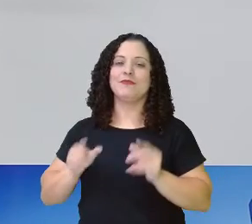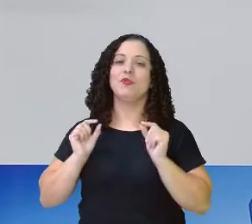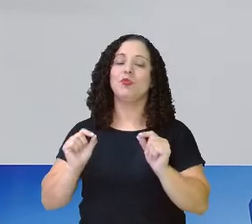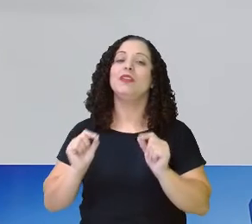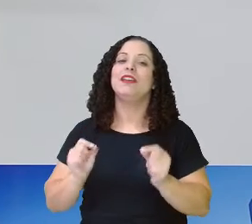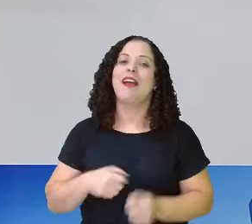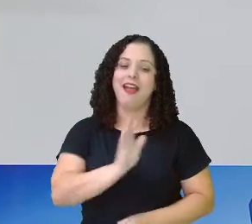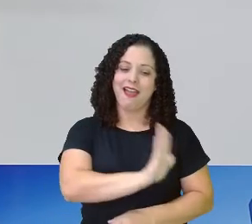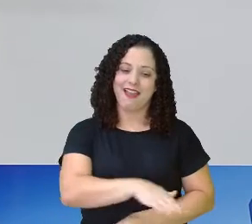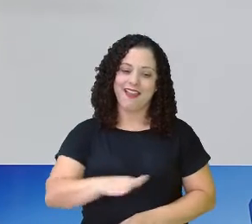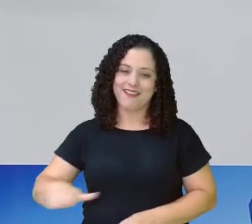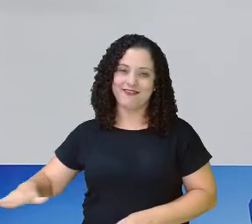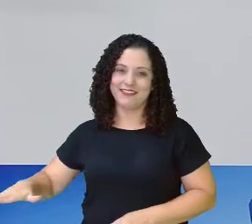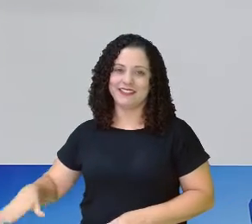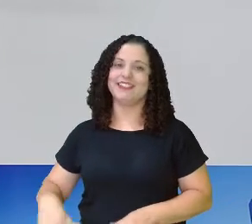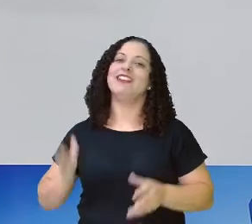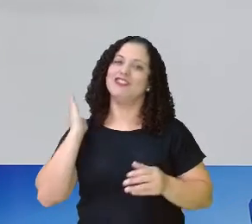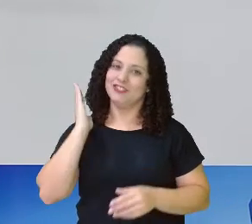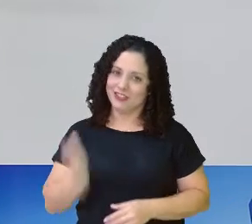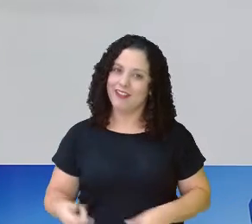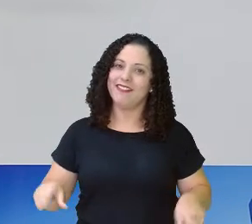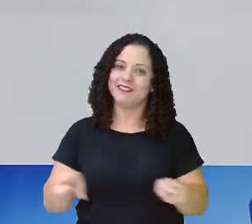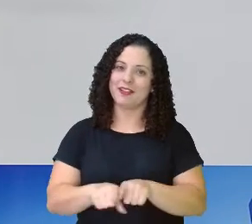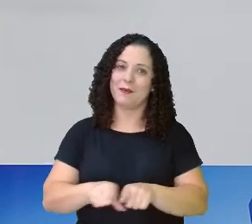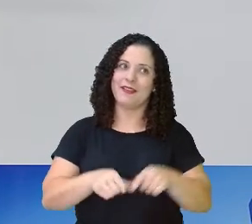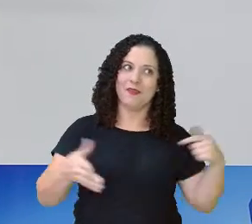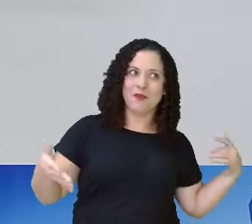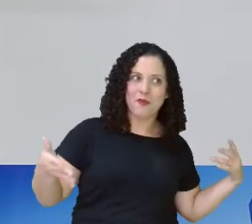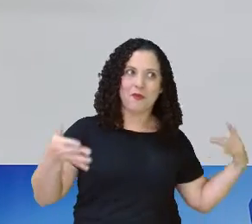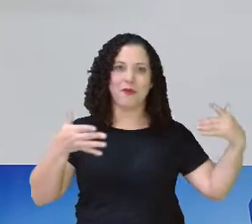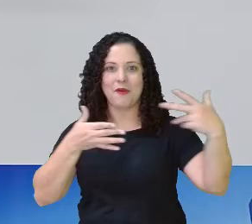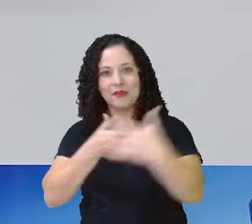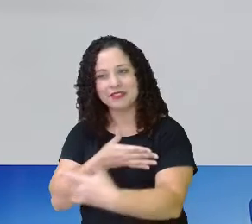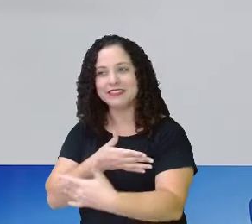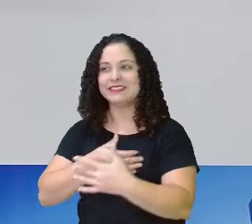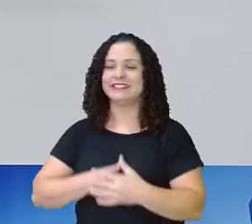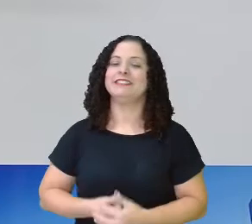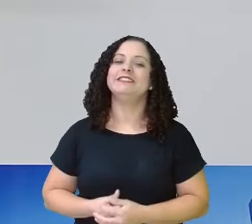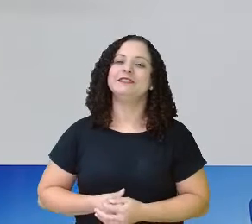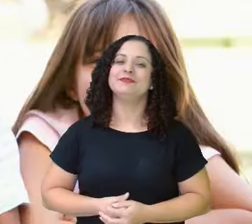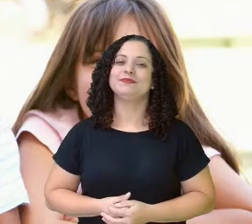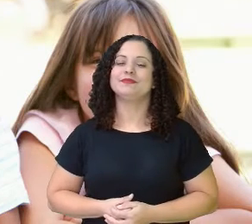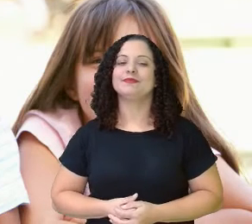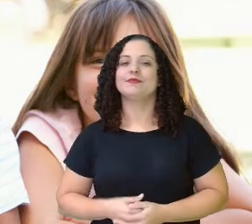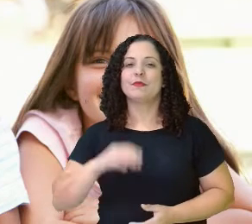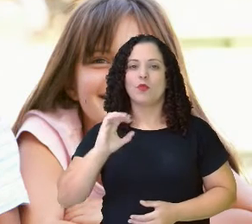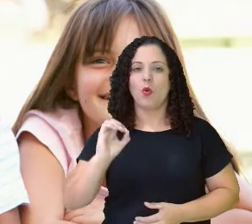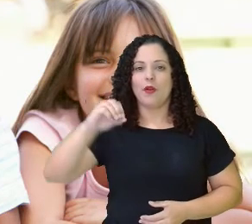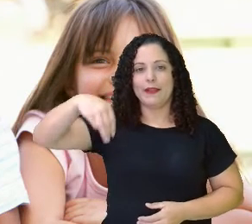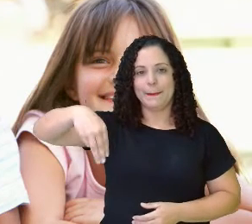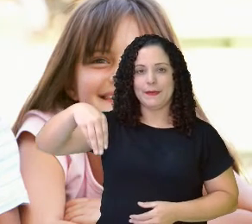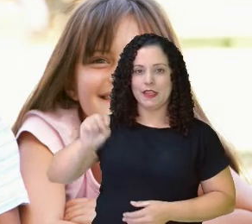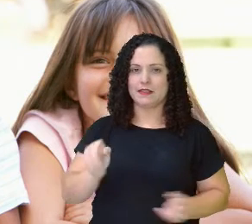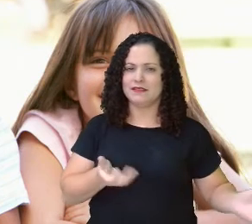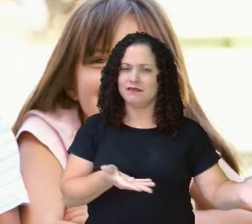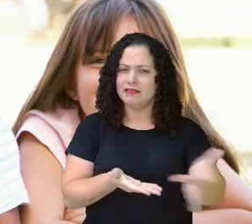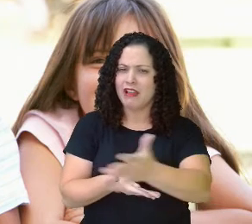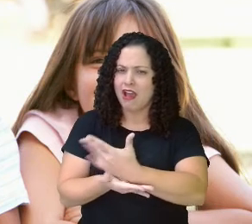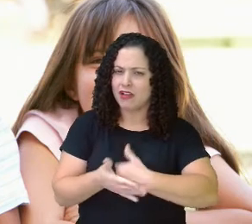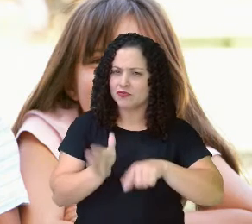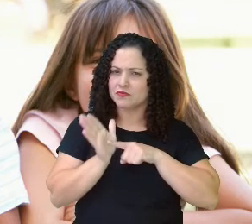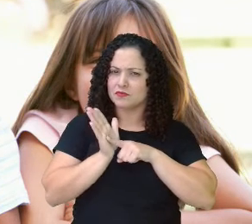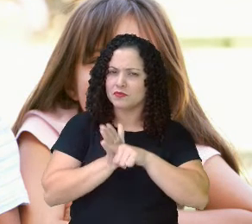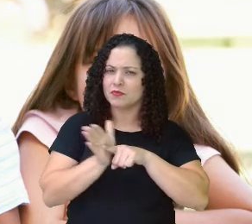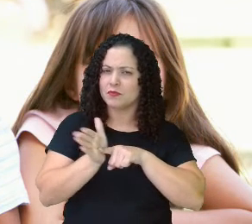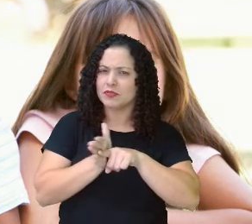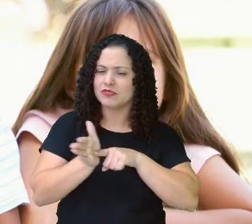infância, que todos nós passamos por ela, né? Felizmente. Então, segundo a Organização Mundial da Saúde, essa é a fase que vai